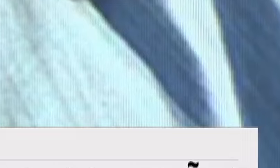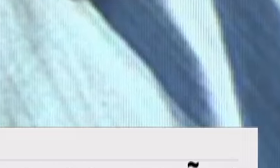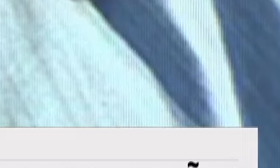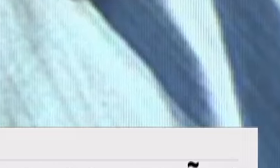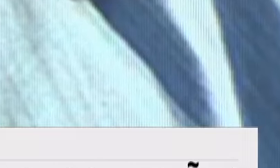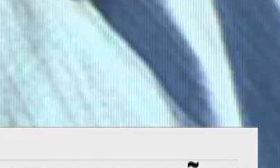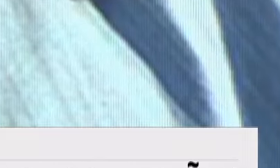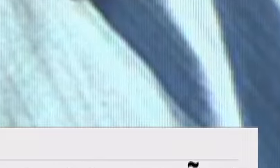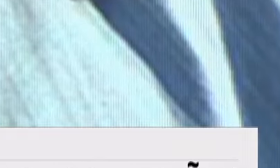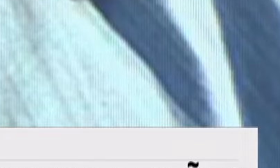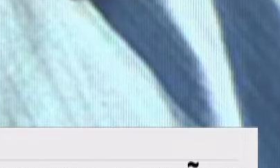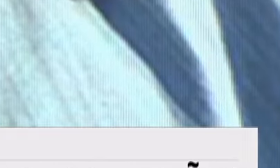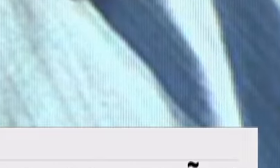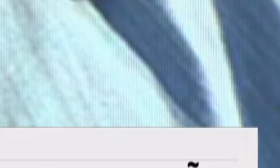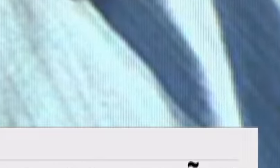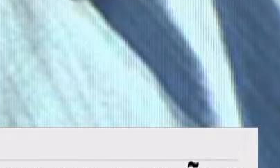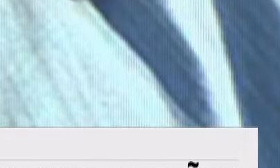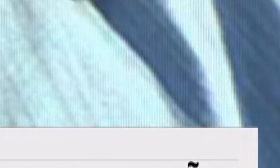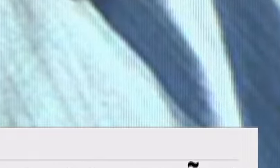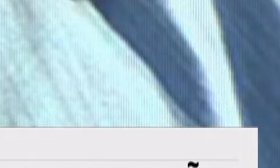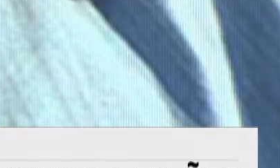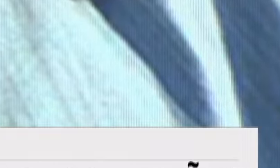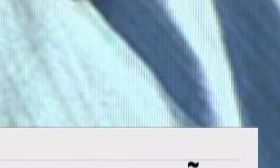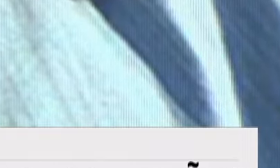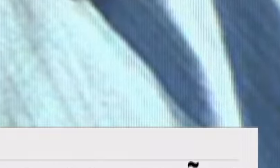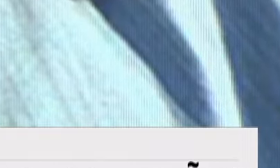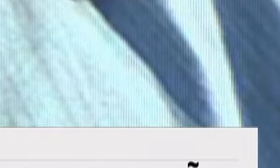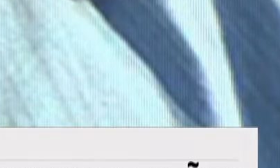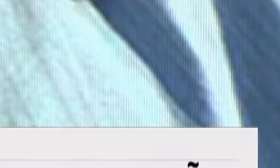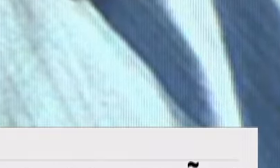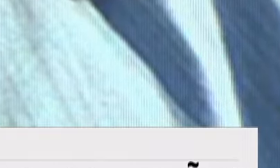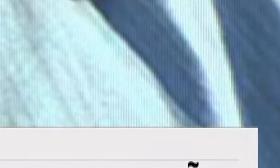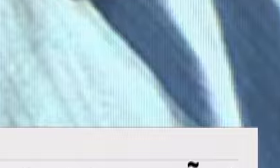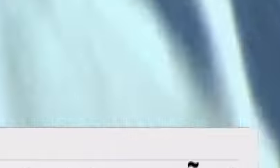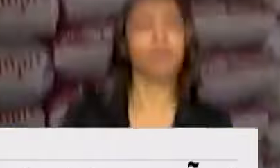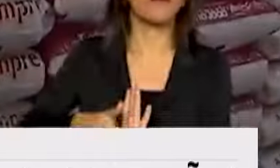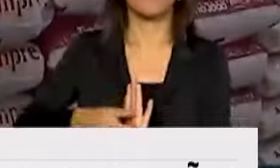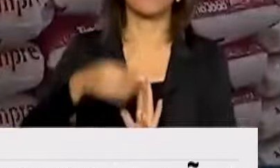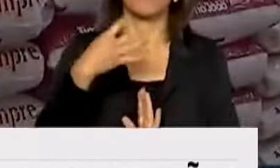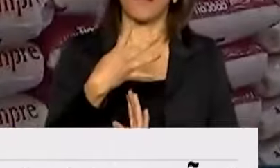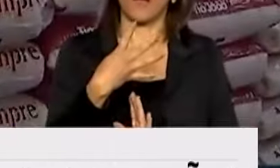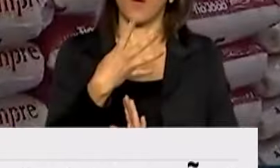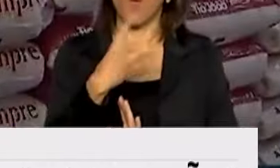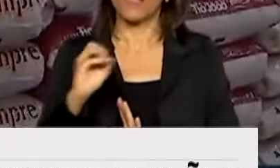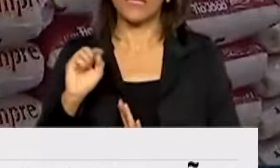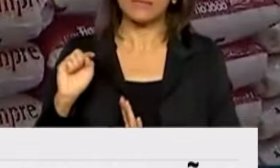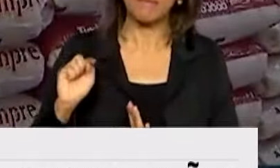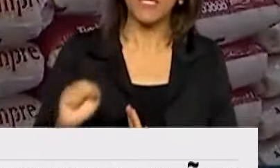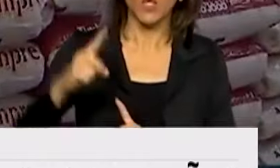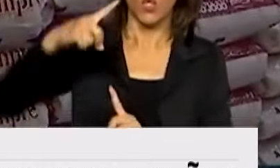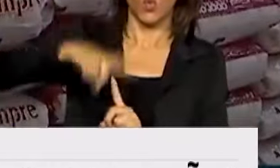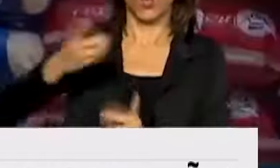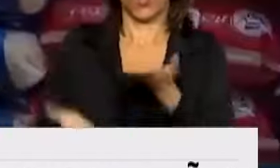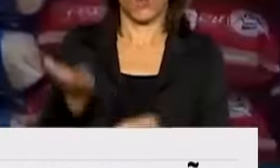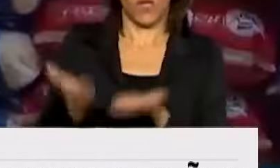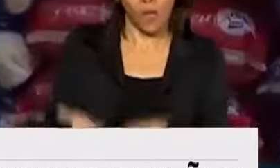se houver uma nova alta de preços, a oferta de compra pode ser retomada. Em relação aos preços ao